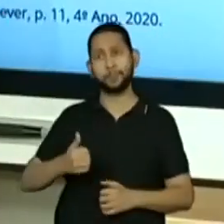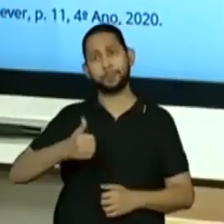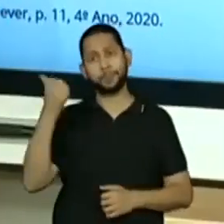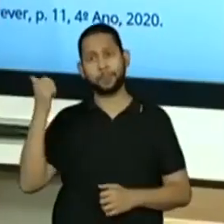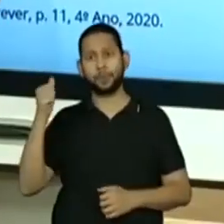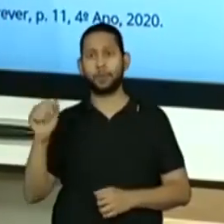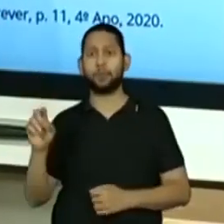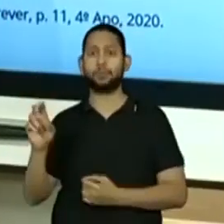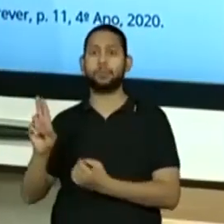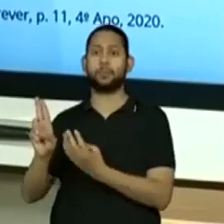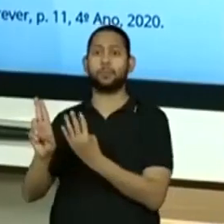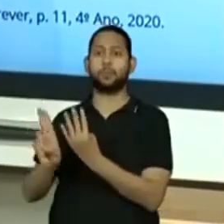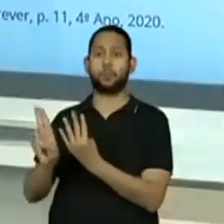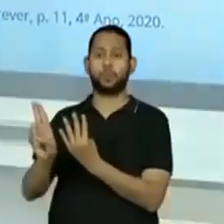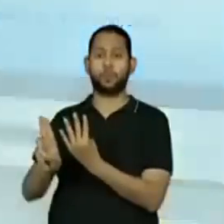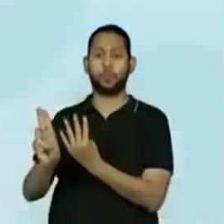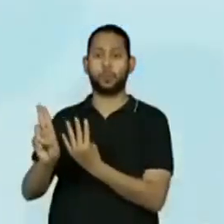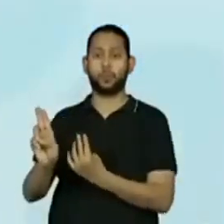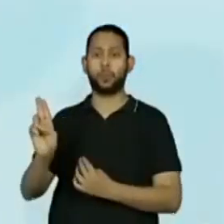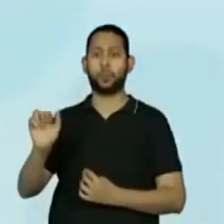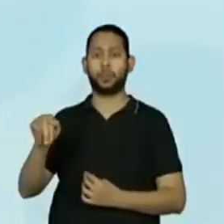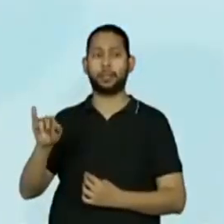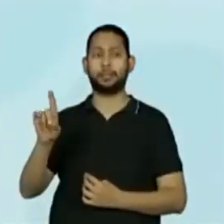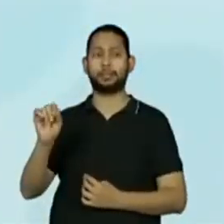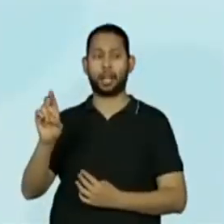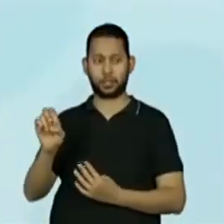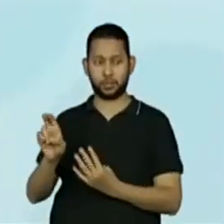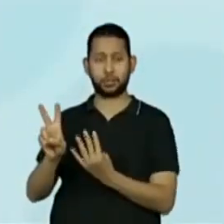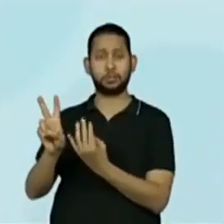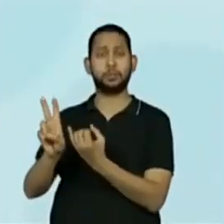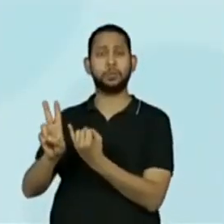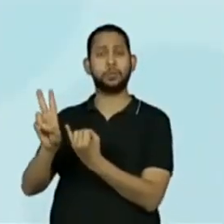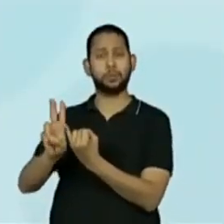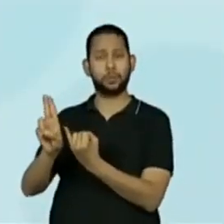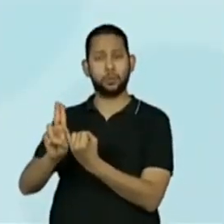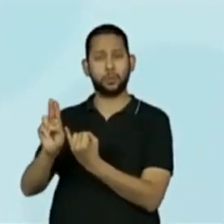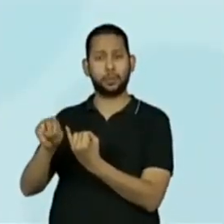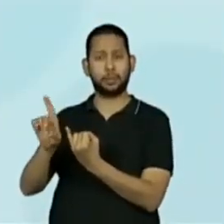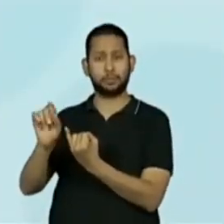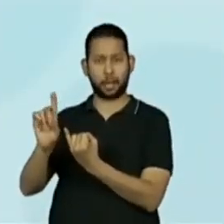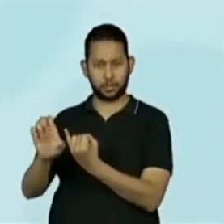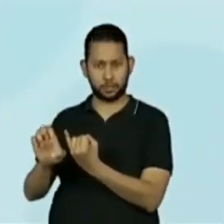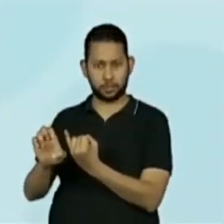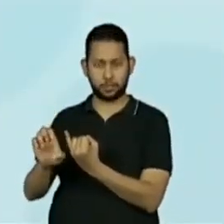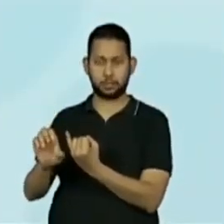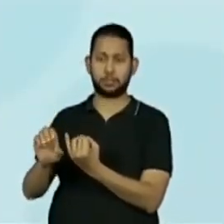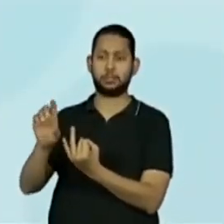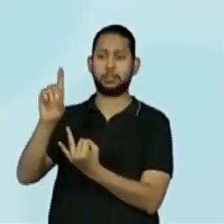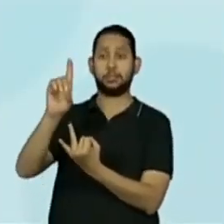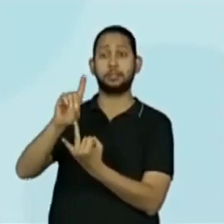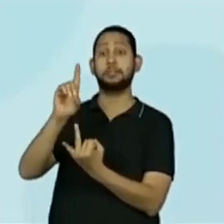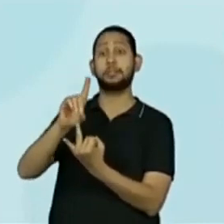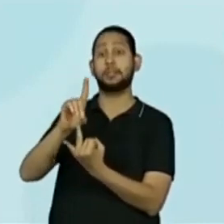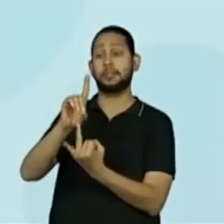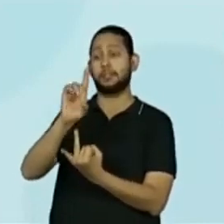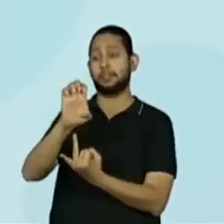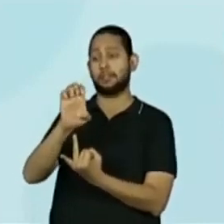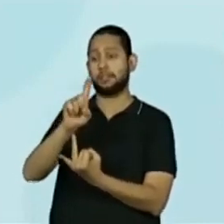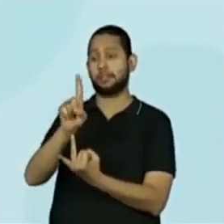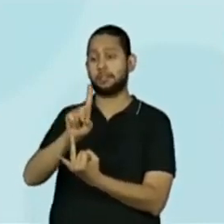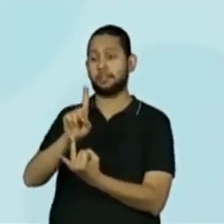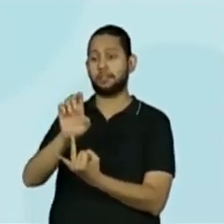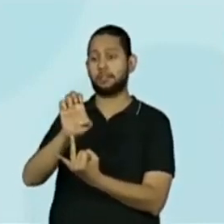unidade, dezena, centena. Nossa, virou azul. Unidade,